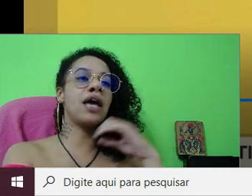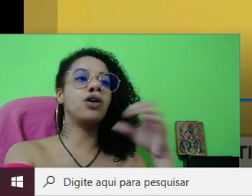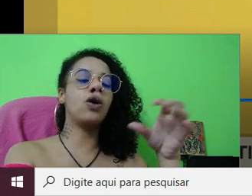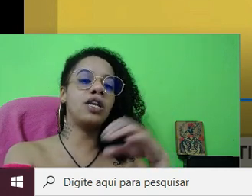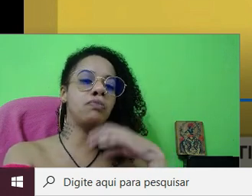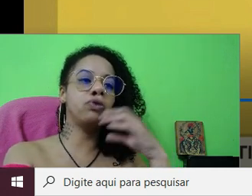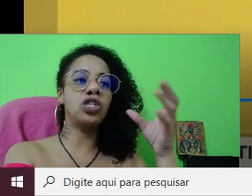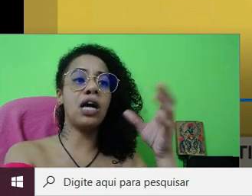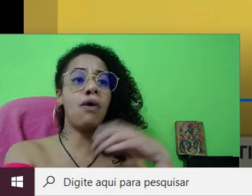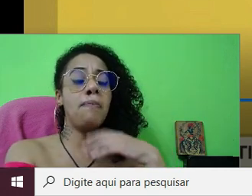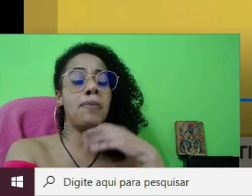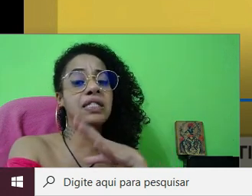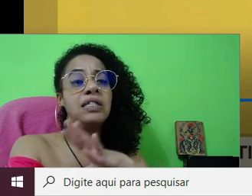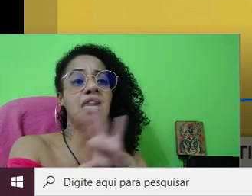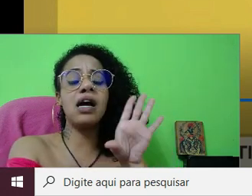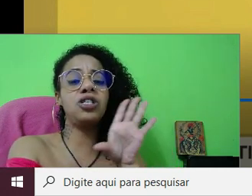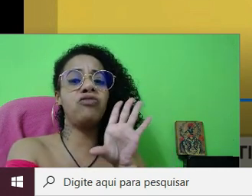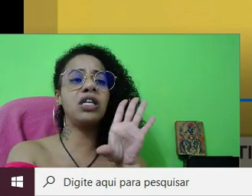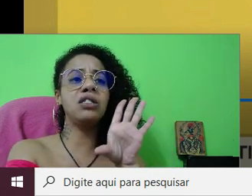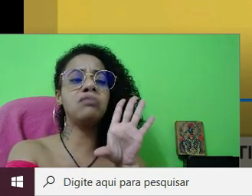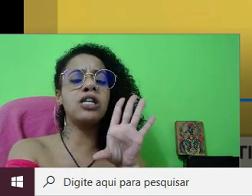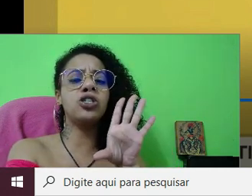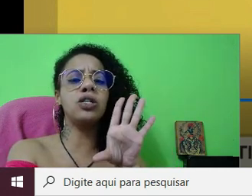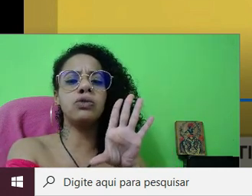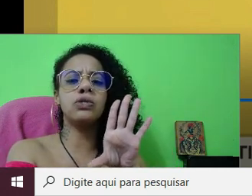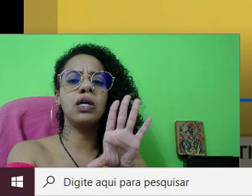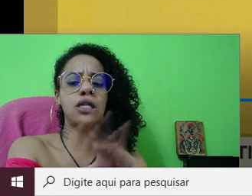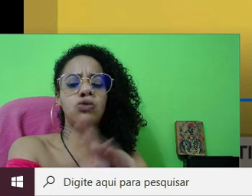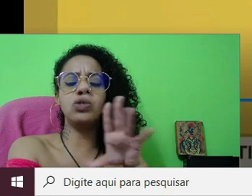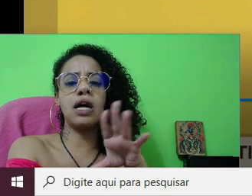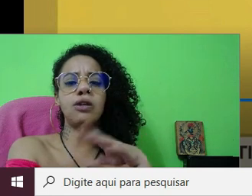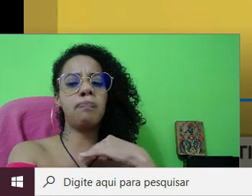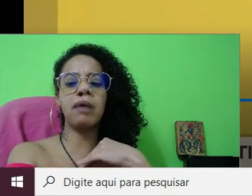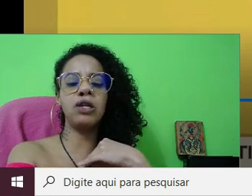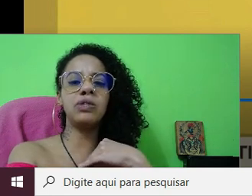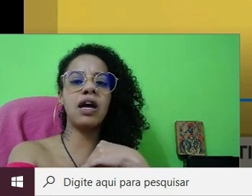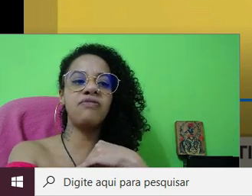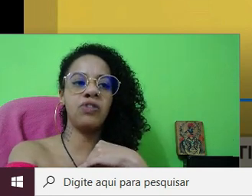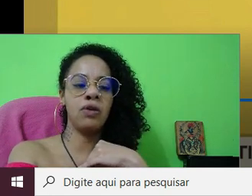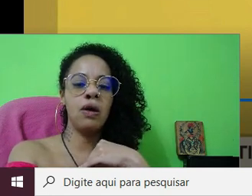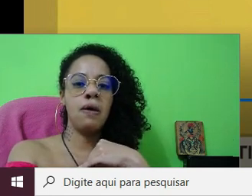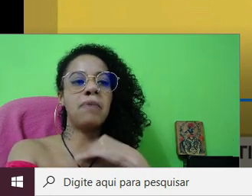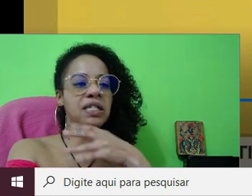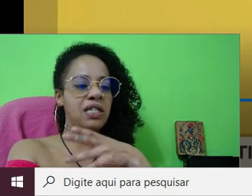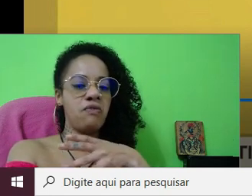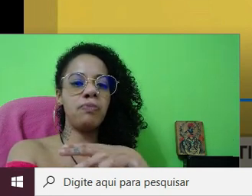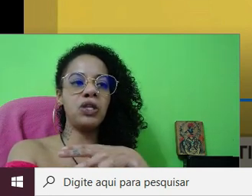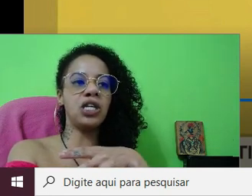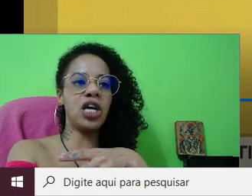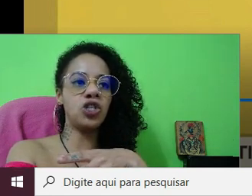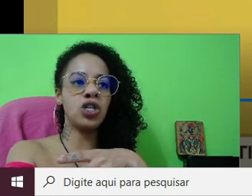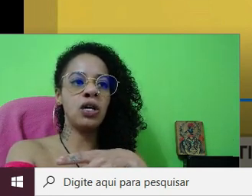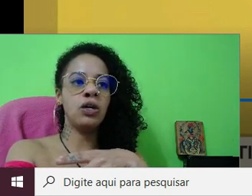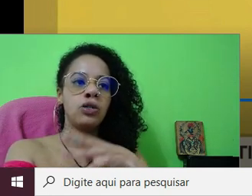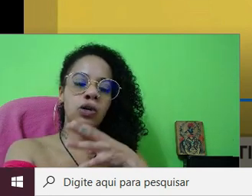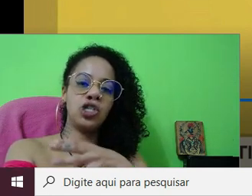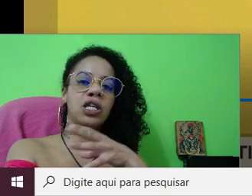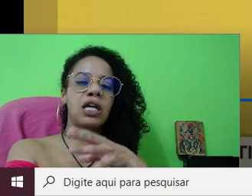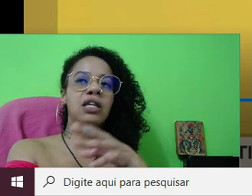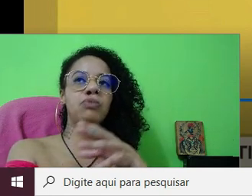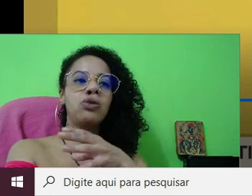maior e mundial mais essa é a narrativa desses partidos e tá tudo certo para mim não serve Mas serve para muita gente